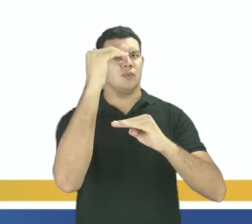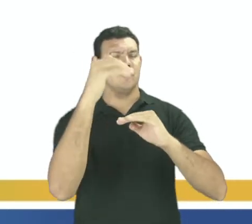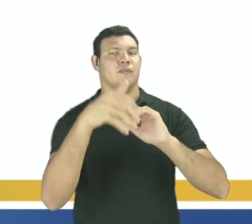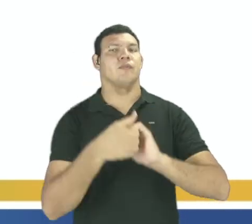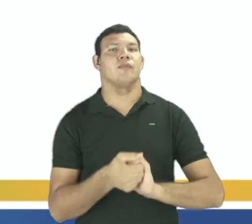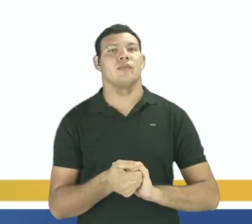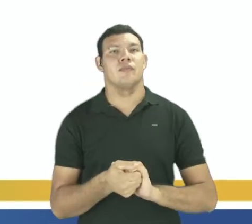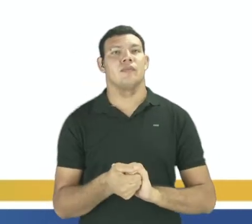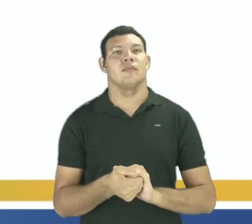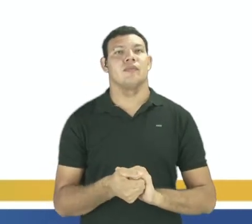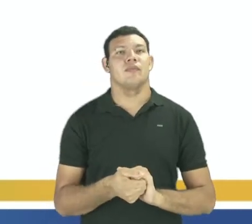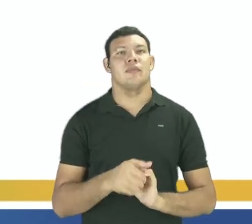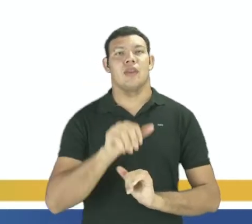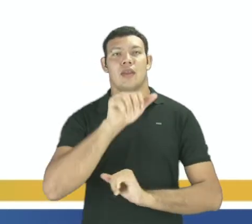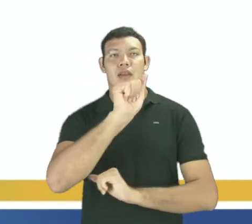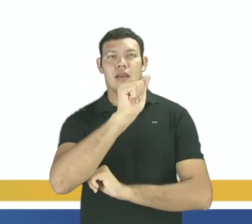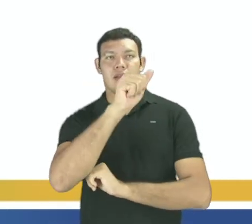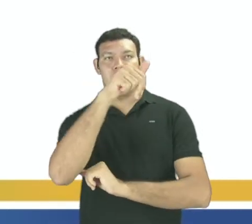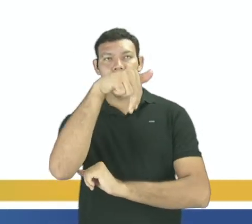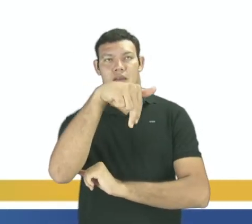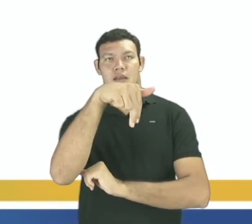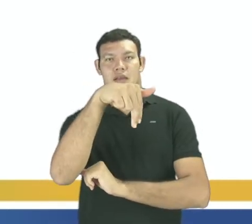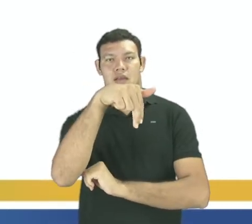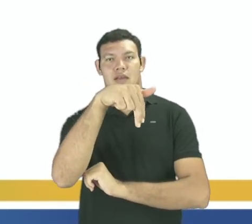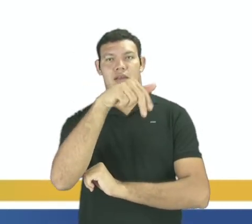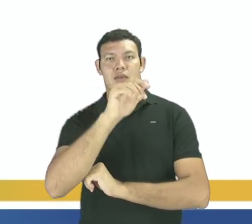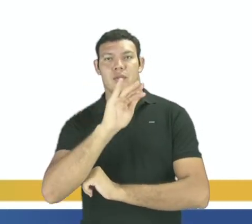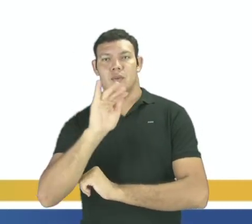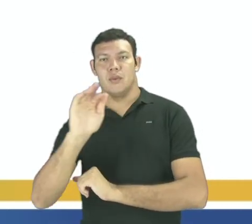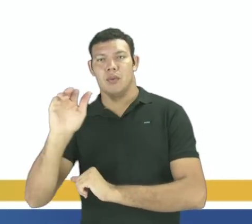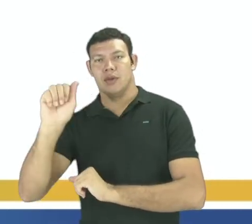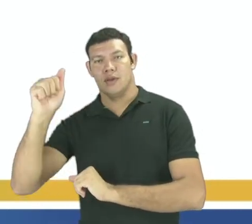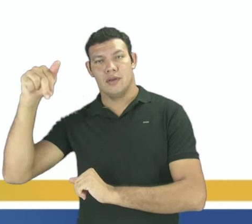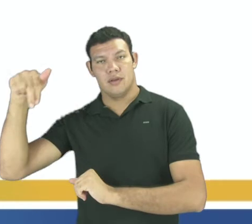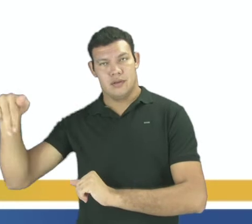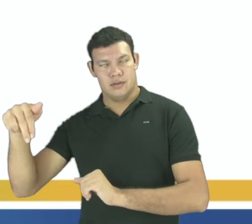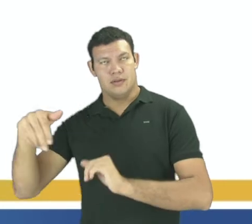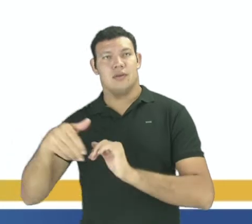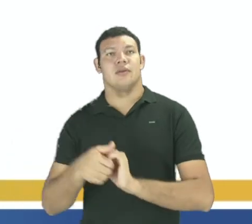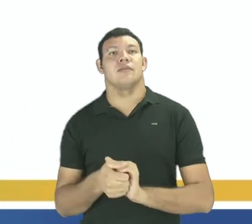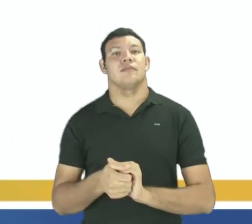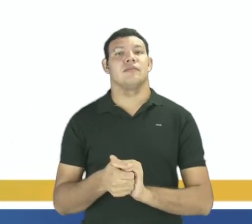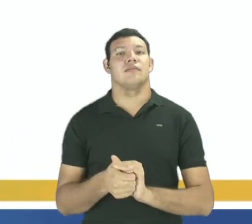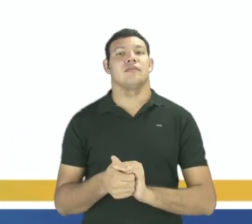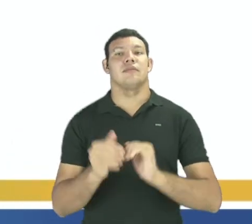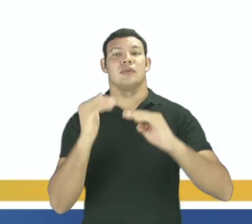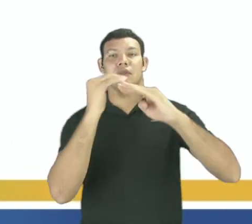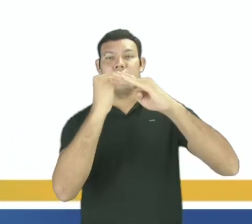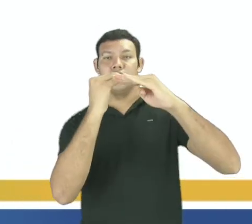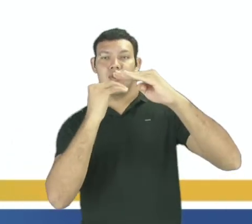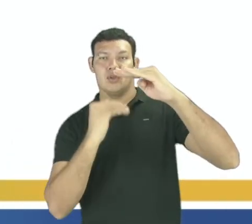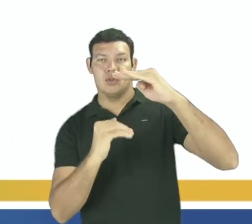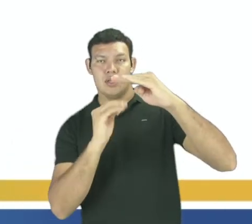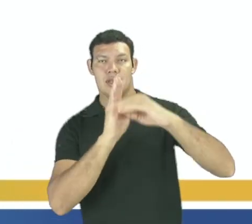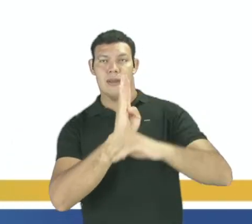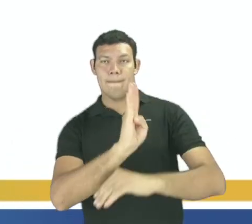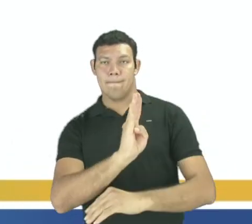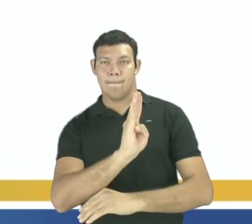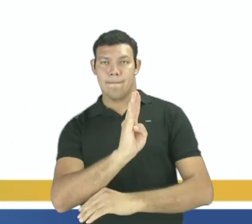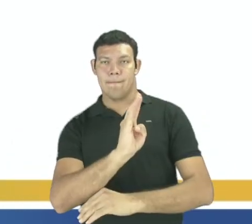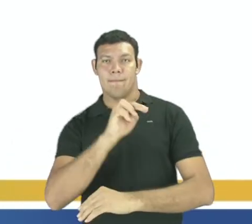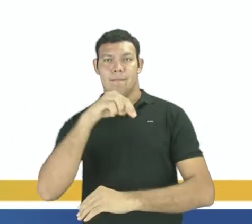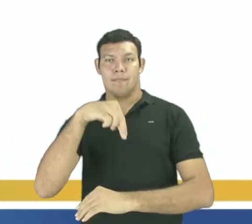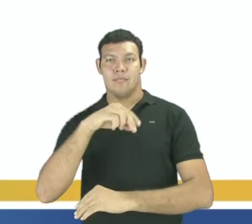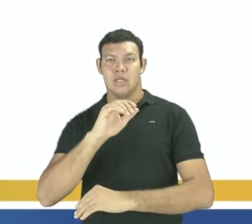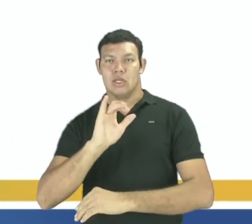o A elevado a enésimo, ou A subscrito N, e nós temos também o B subscrito N.